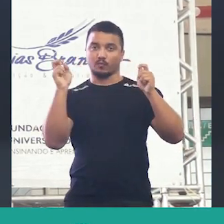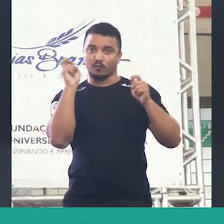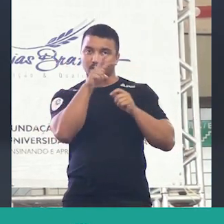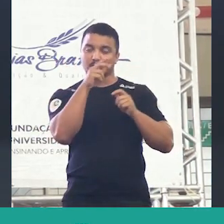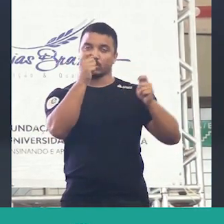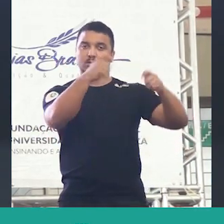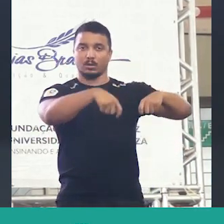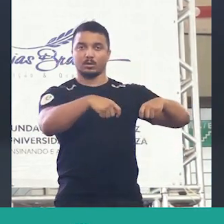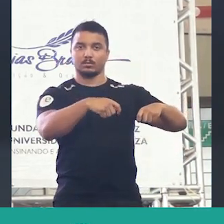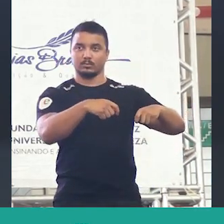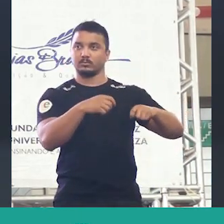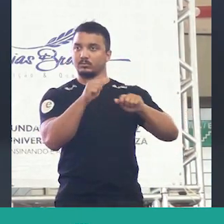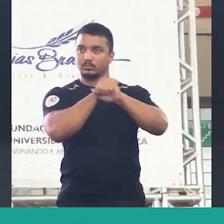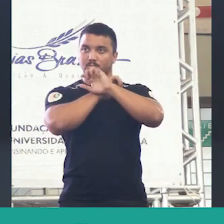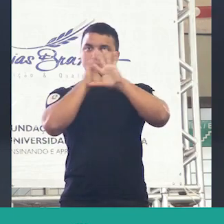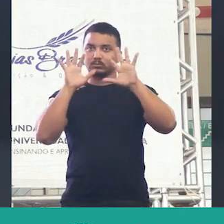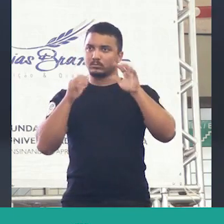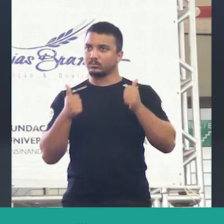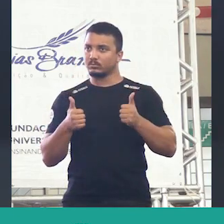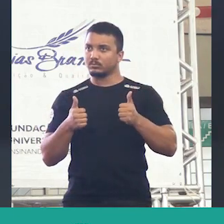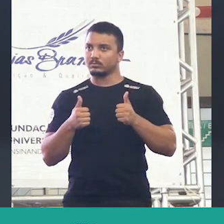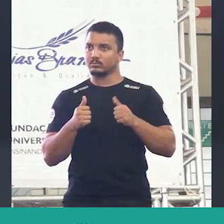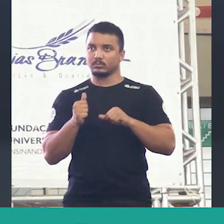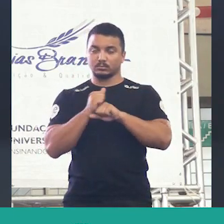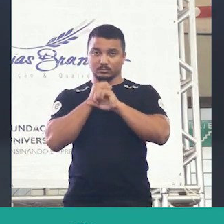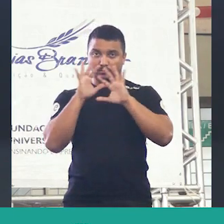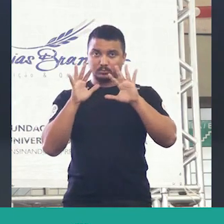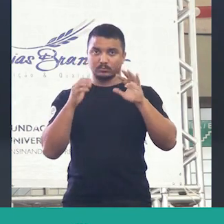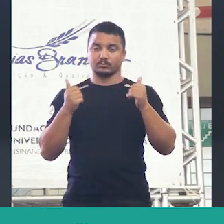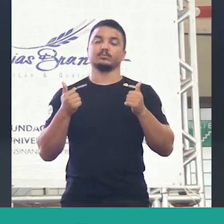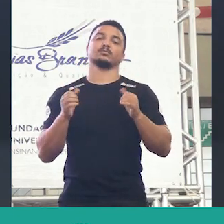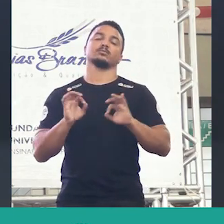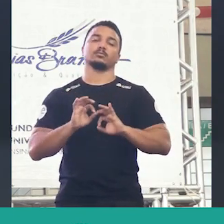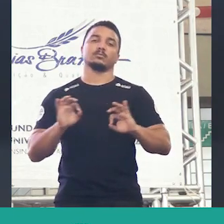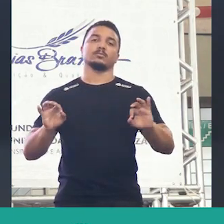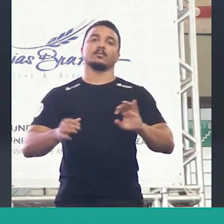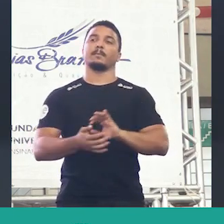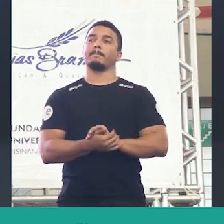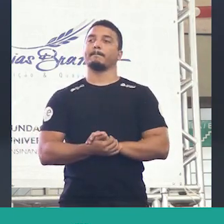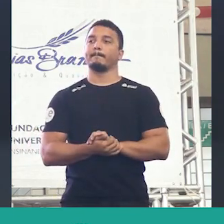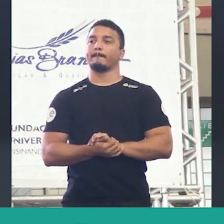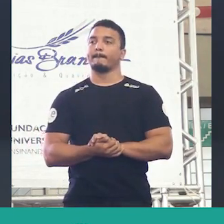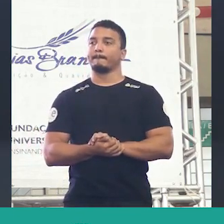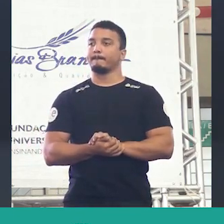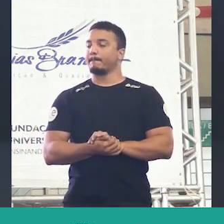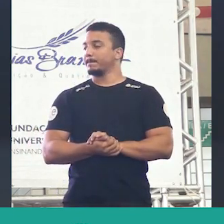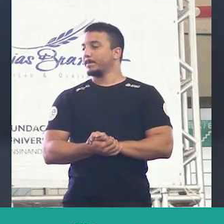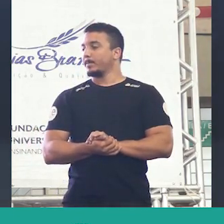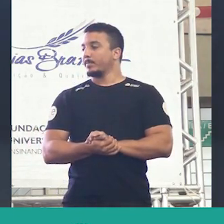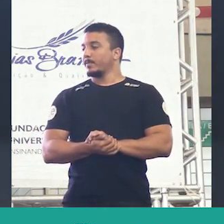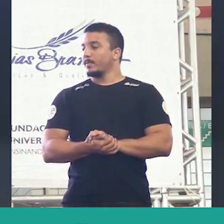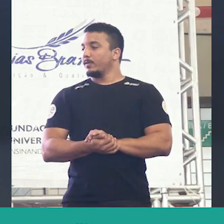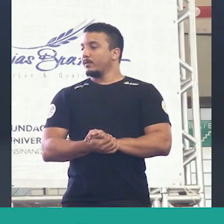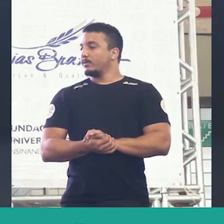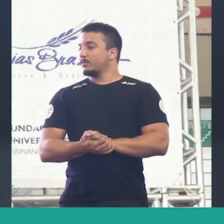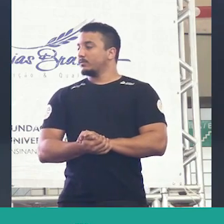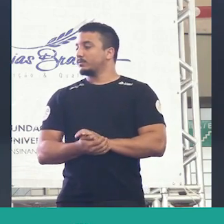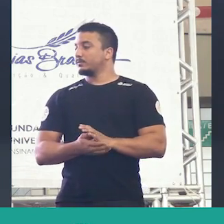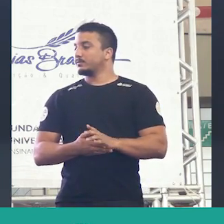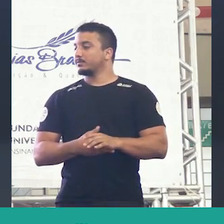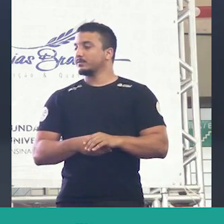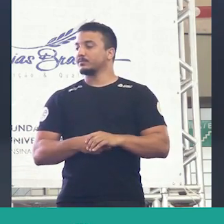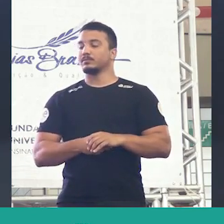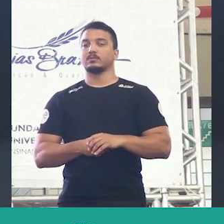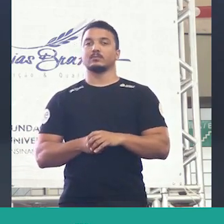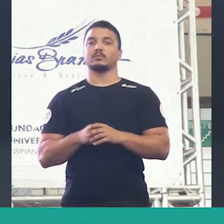visível. Fui muito claro ou não? Fui claro? Beleza. Então vamos lá. Vamos lá.